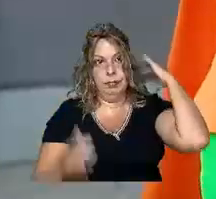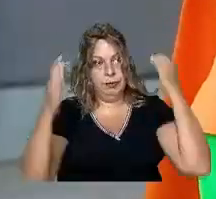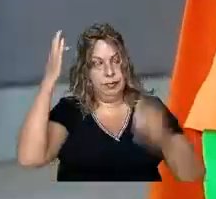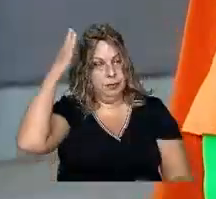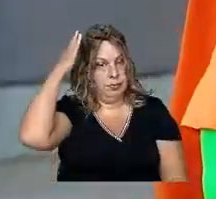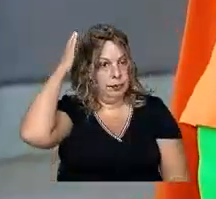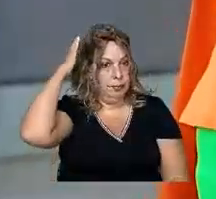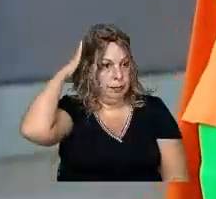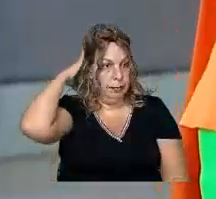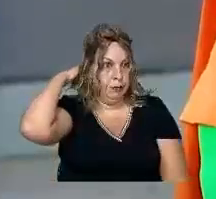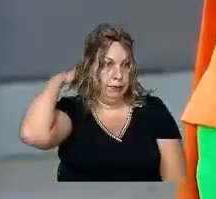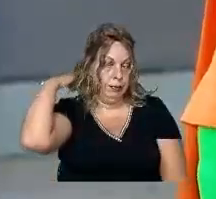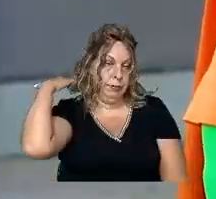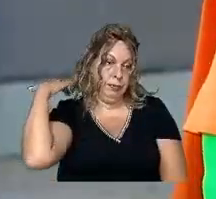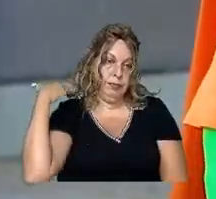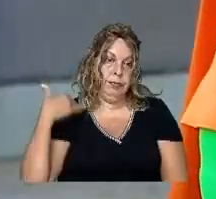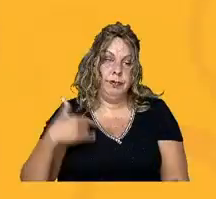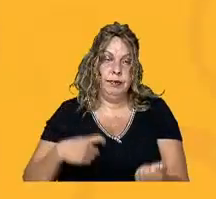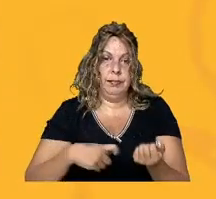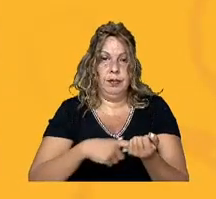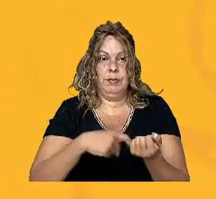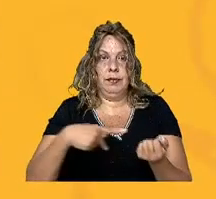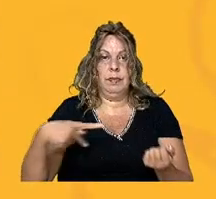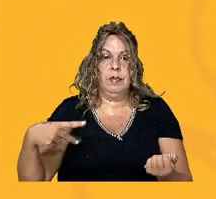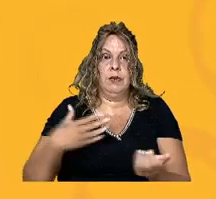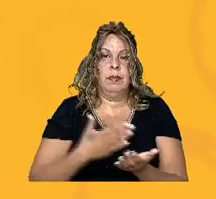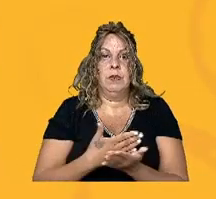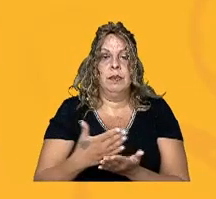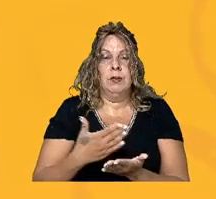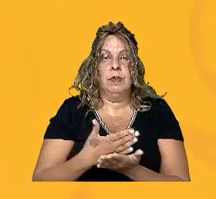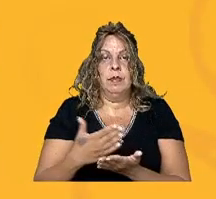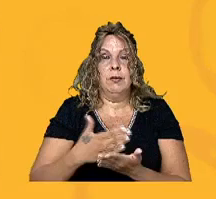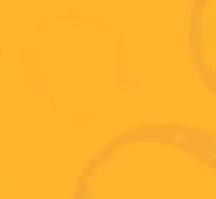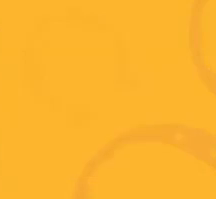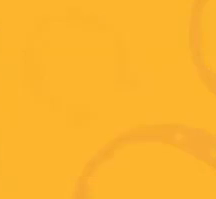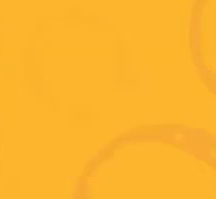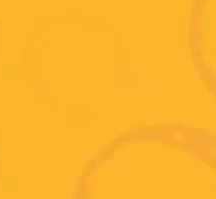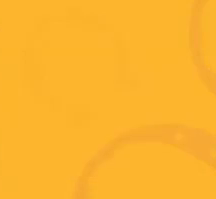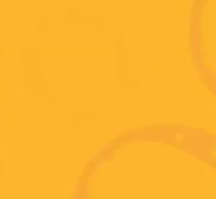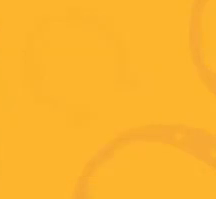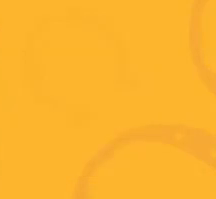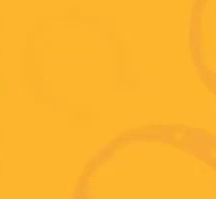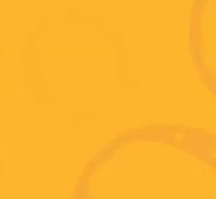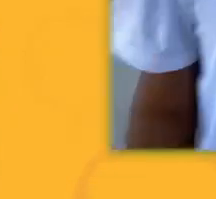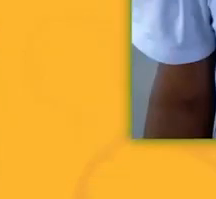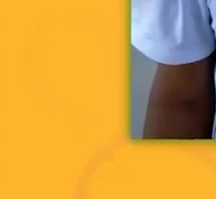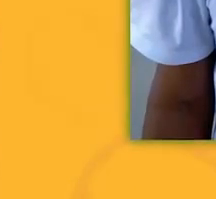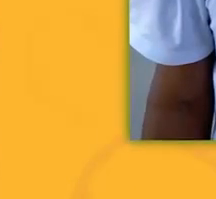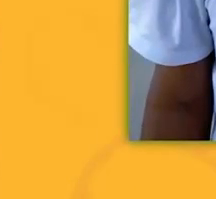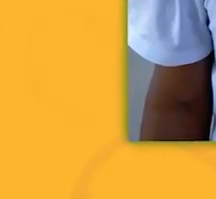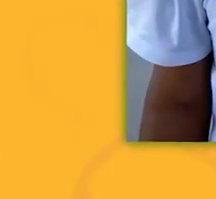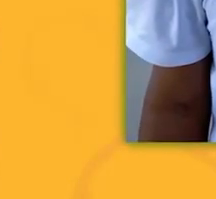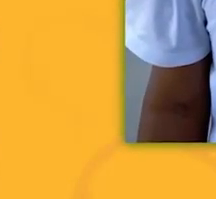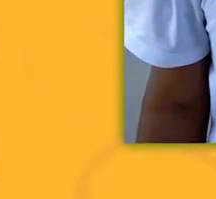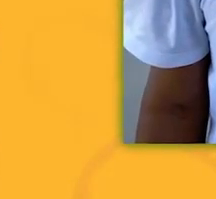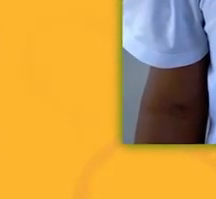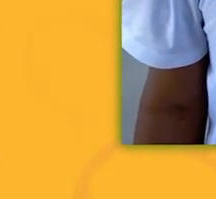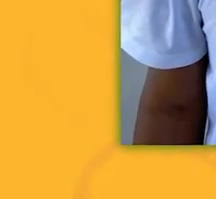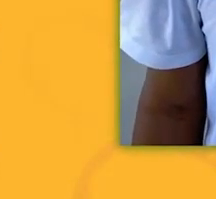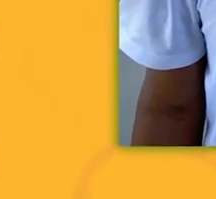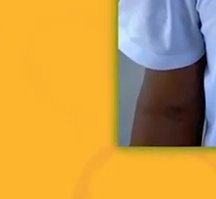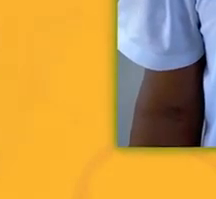E o Caju Cap começa a super entrega de prêmios com o seu queridinho. O primeiro prêmio, R$5.000. E tivemos